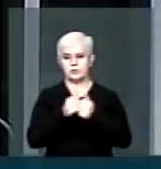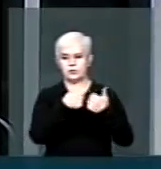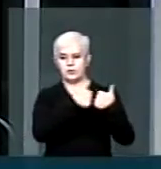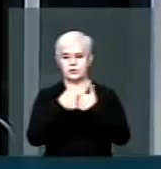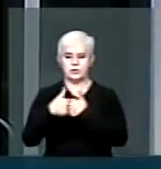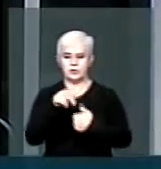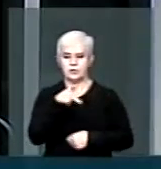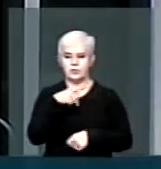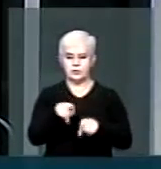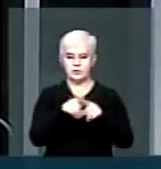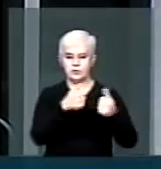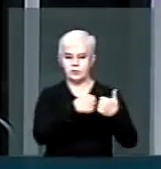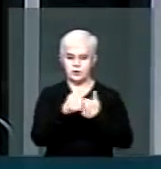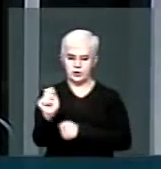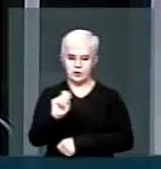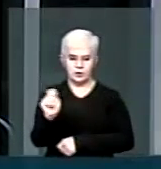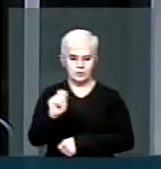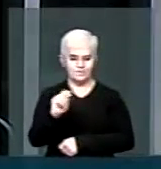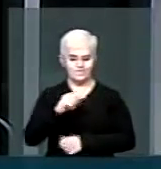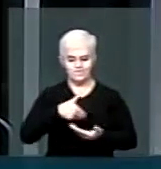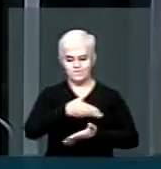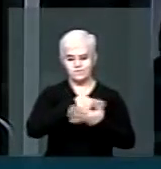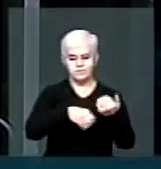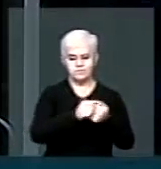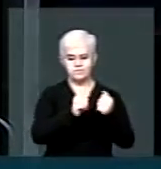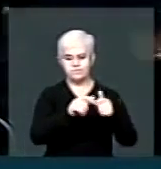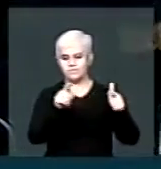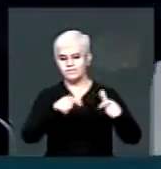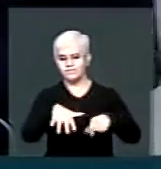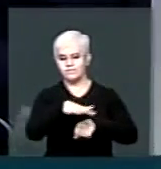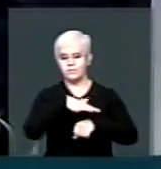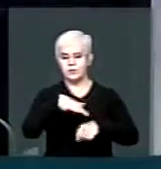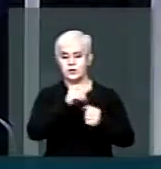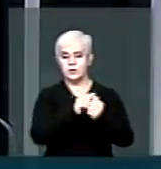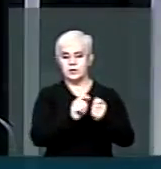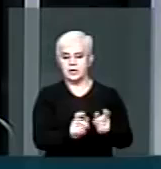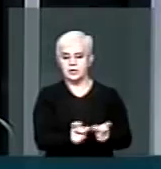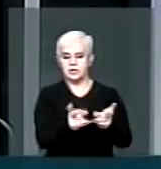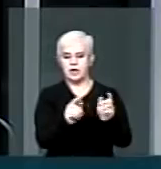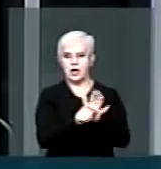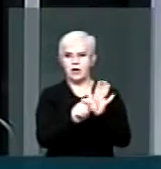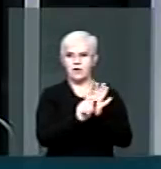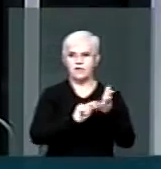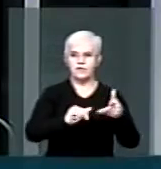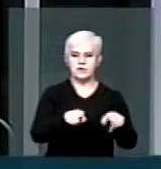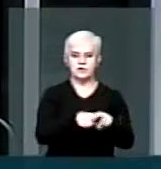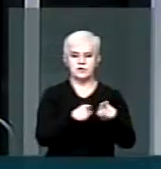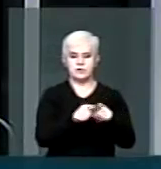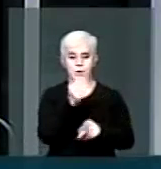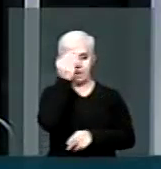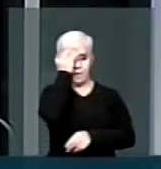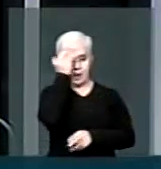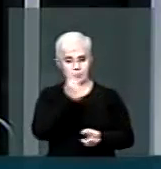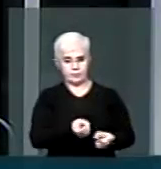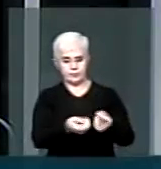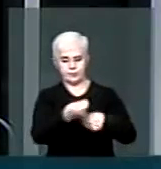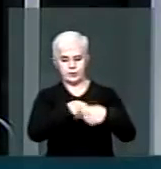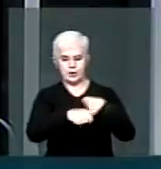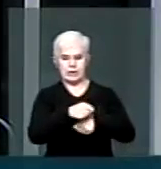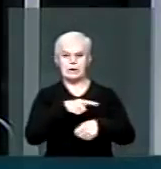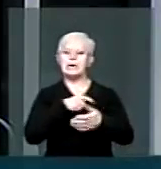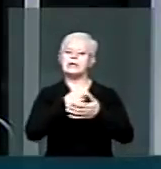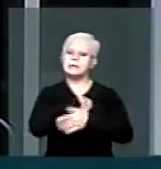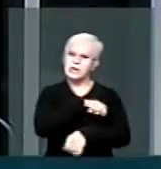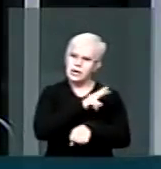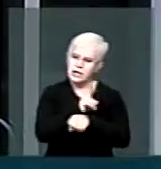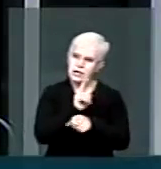Argentina são interfaces com um universo onde ainda imperam o tráfico de drogas e a pirataria. Por mais que a fiscalização dessa